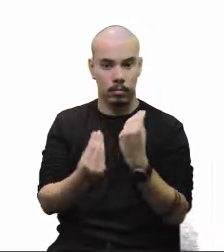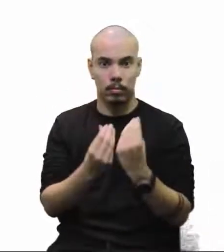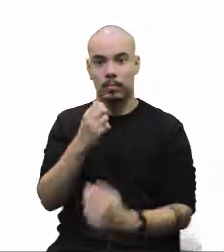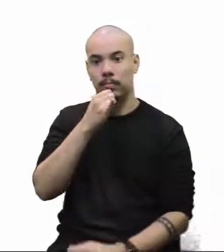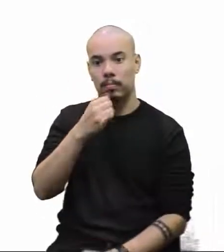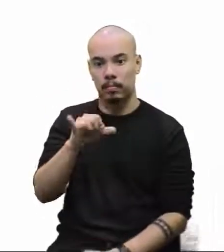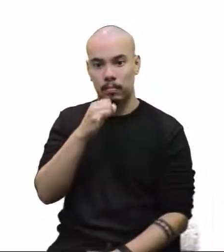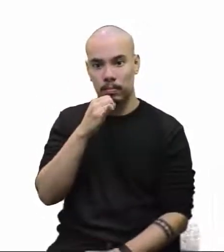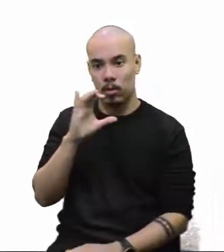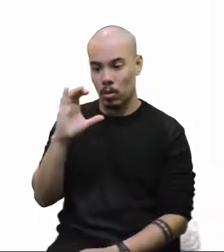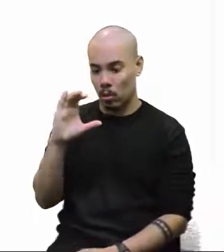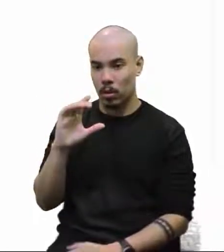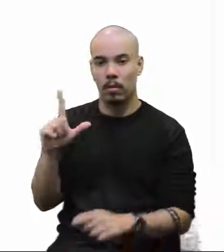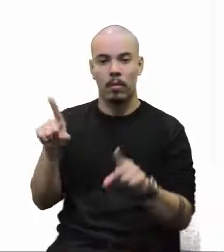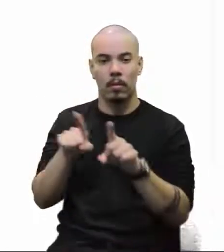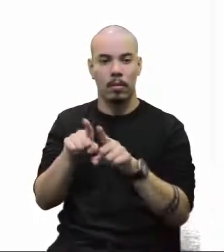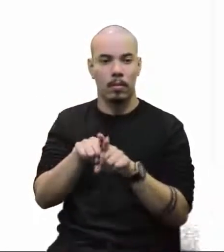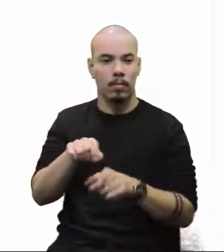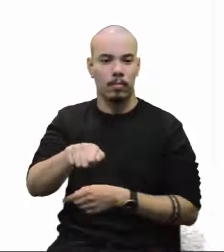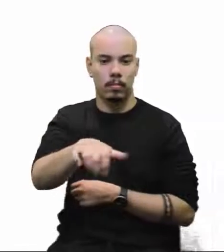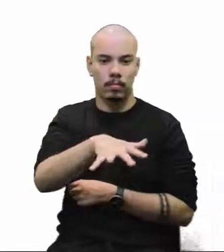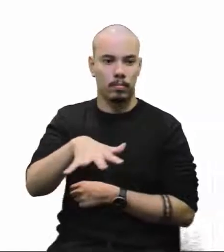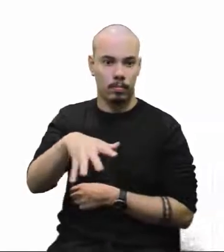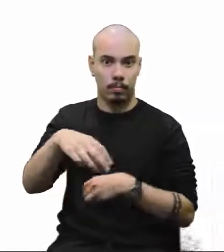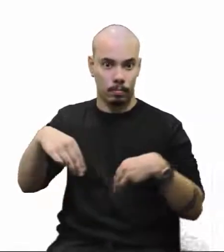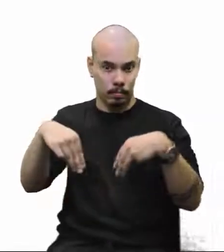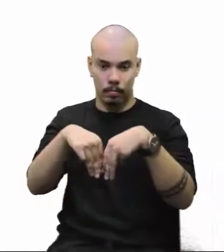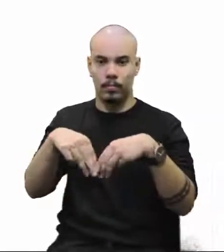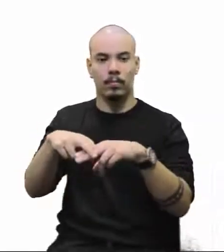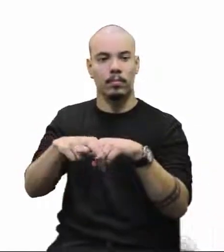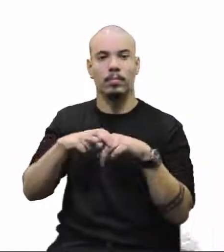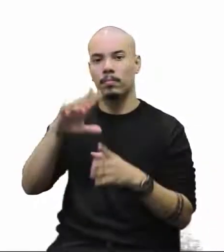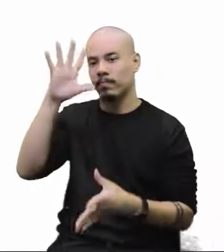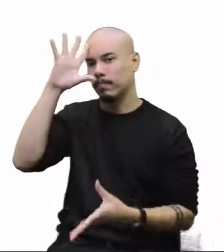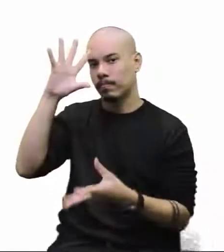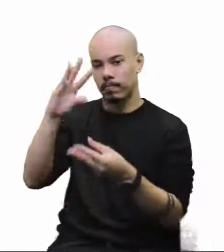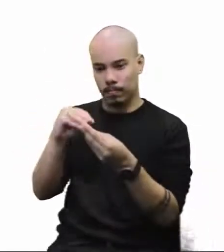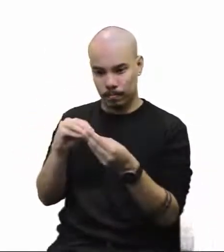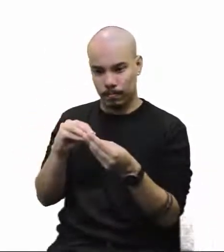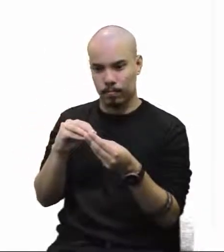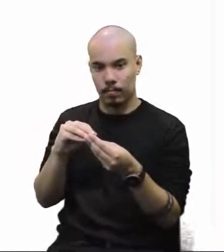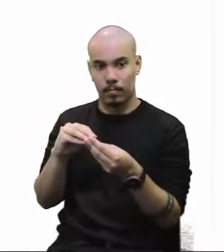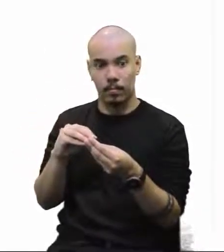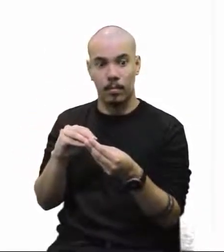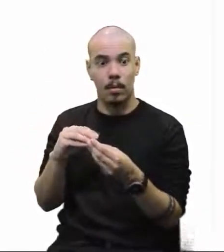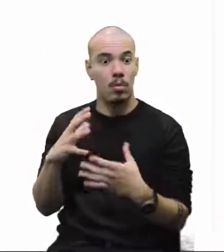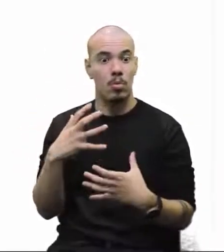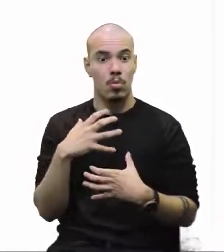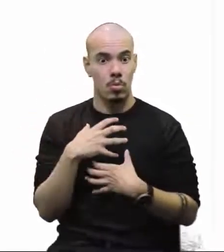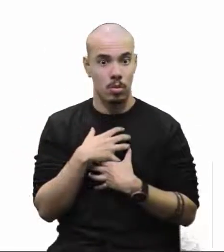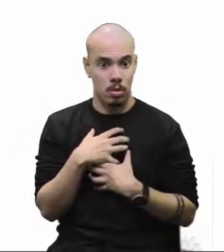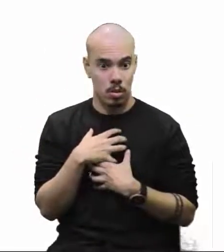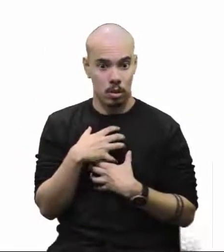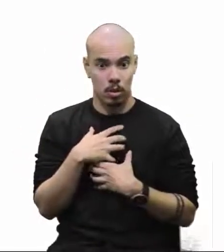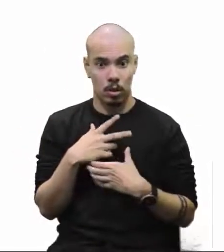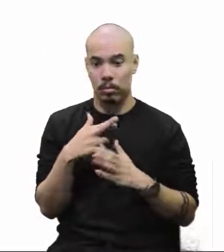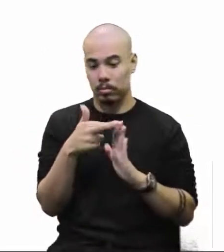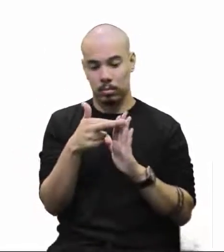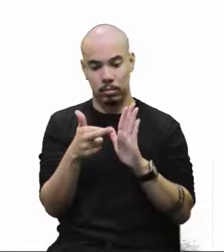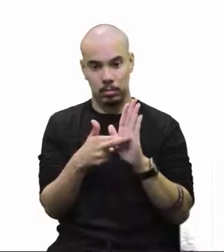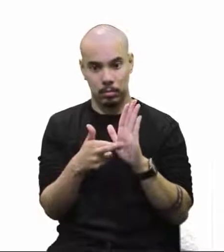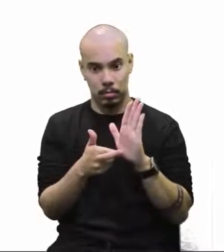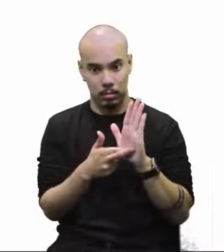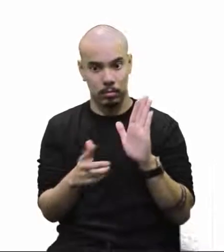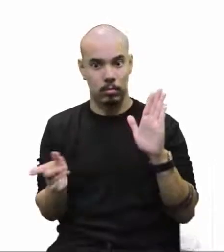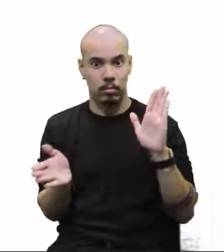corrente e pelo campo magnético. Então, aí já sabe. Sentido determinado pela regra da mão